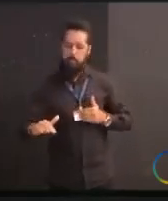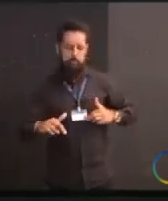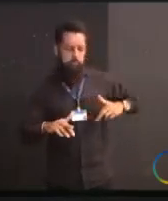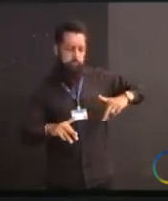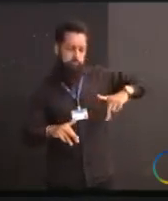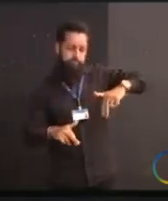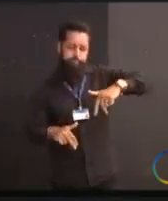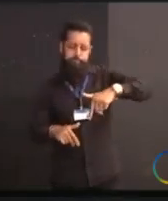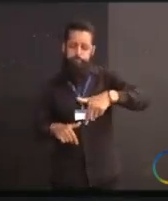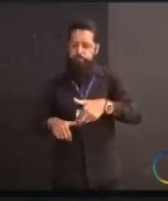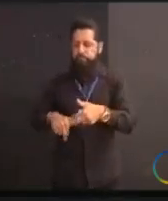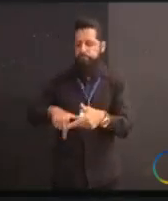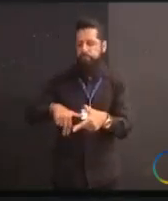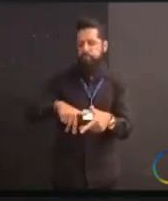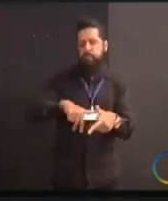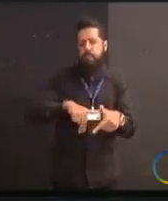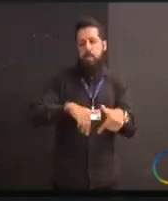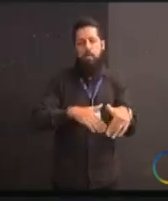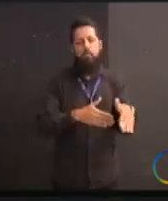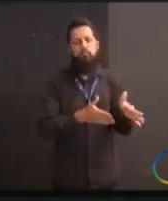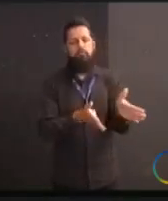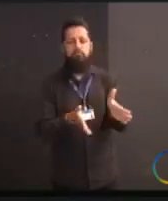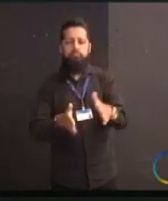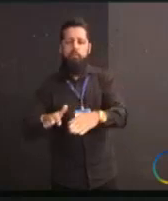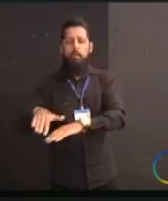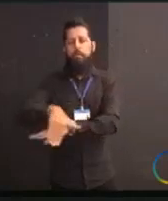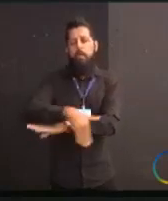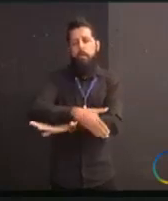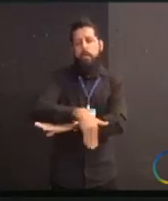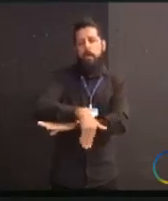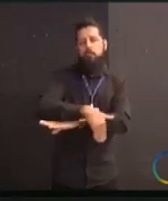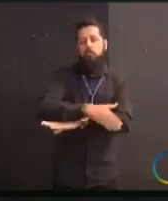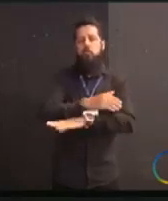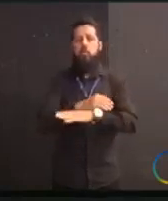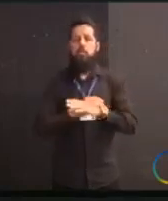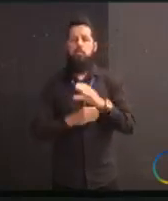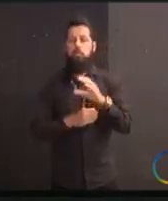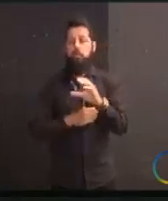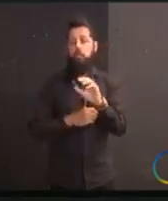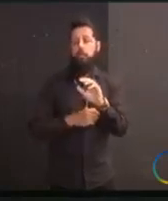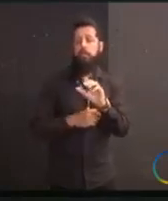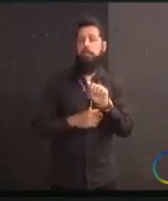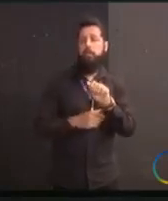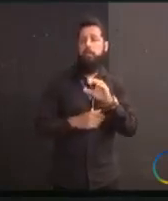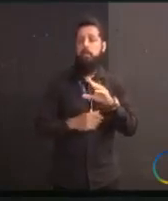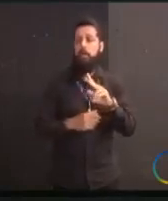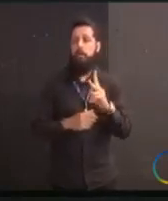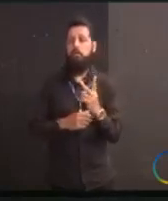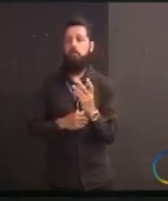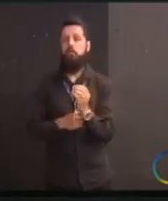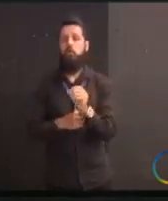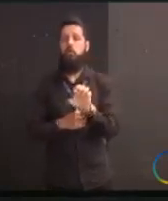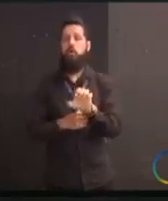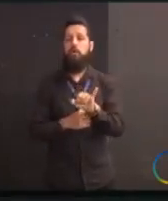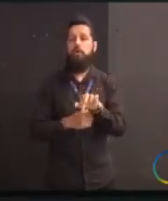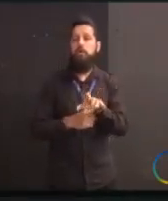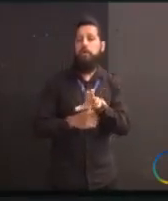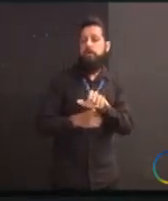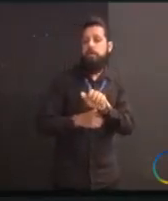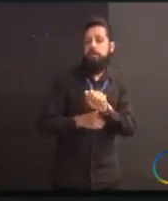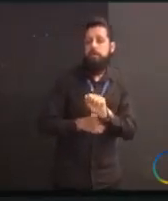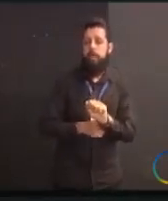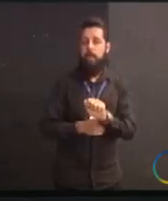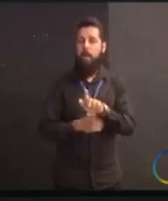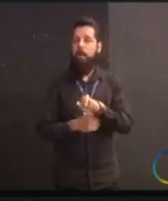nem se chamava Pedro Leopoldo, Cachoeira Grande. Vila, Cachoeira Grande